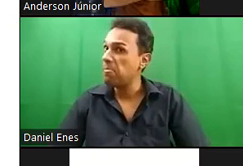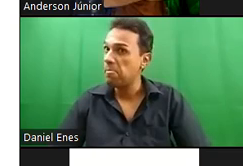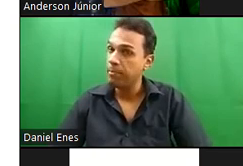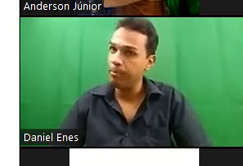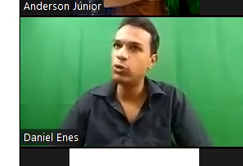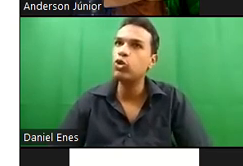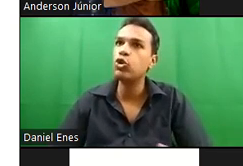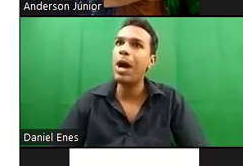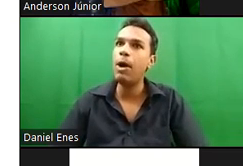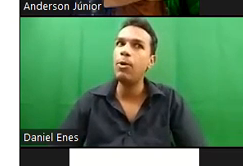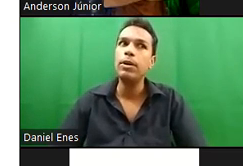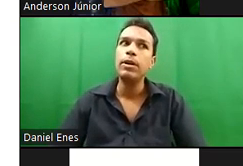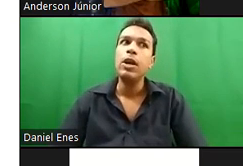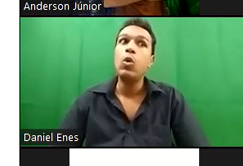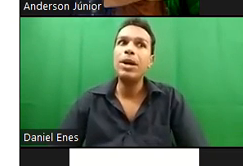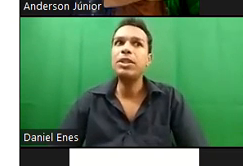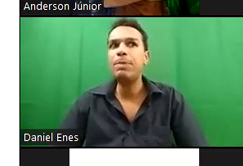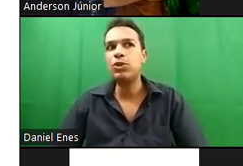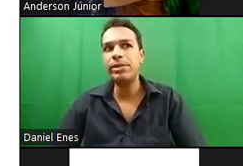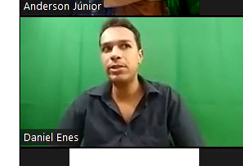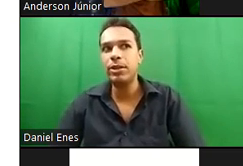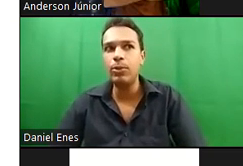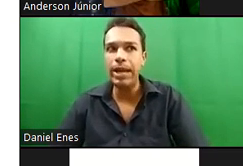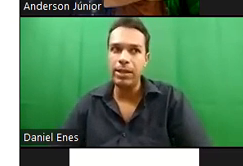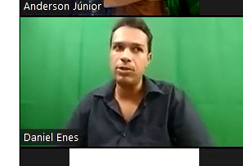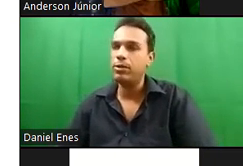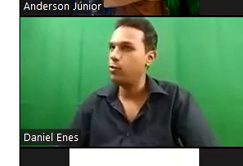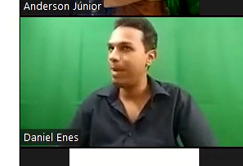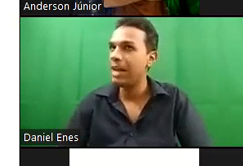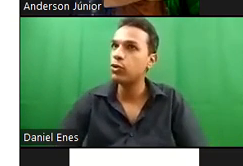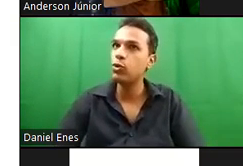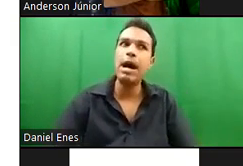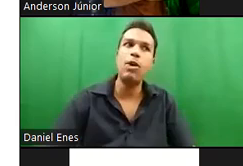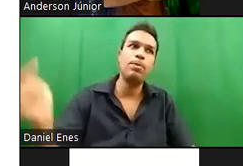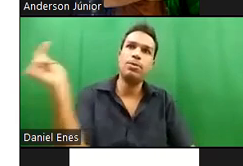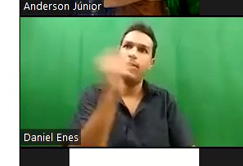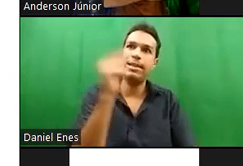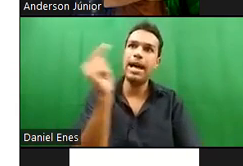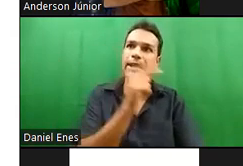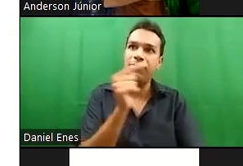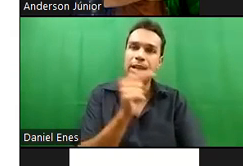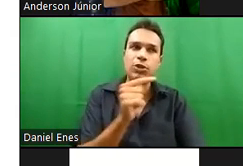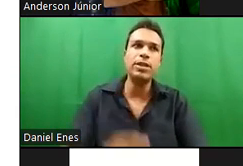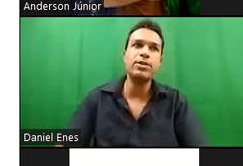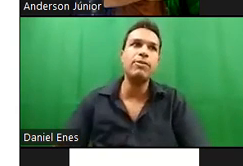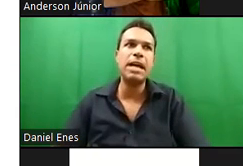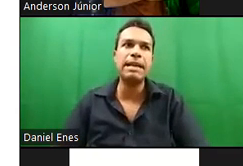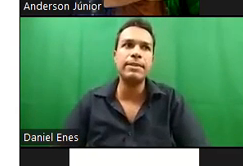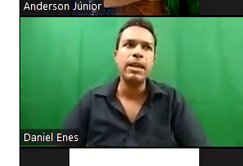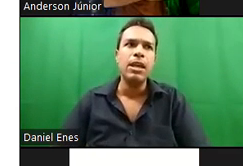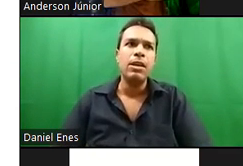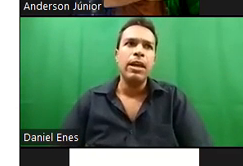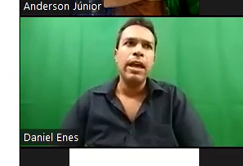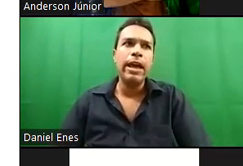é? Menos usual. Quantas pessoas estão doentes? O mais usual. Pronome lá na frente, no início da